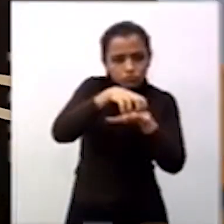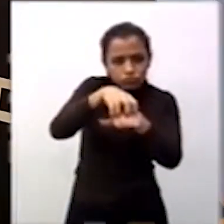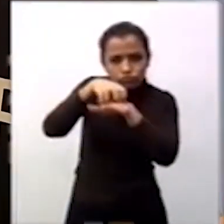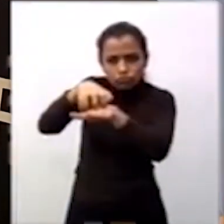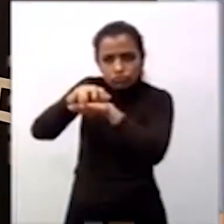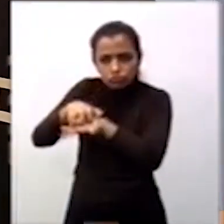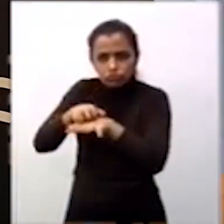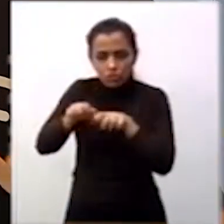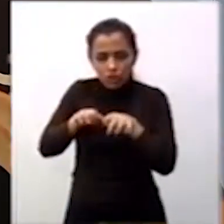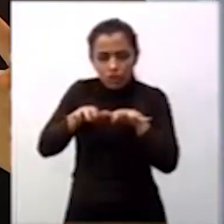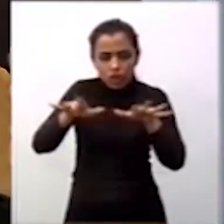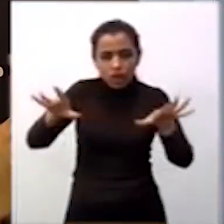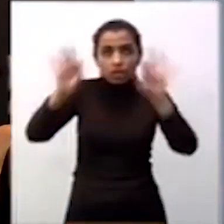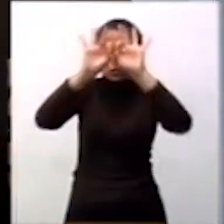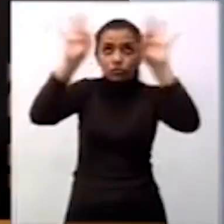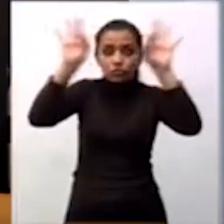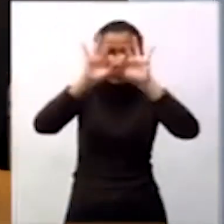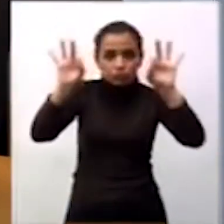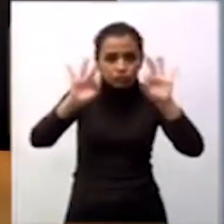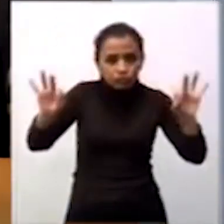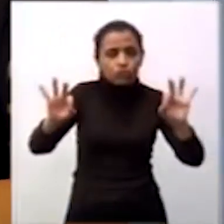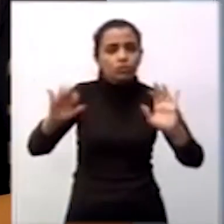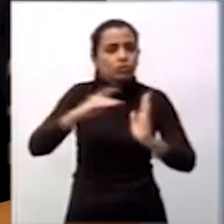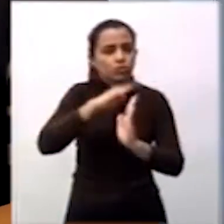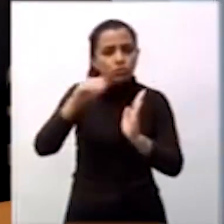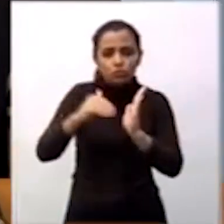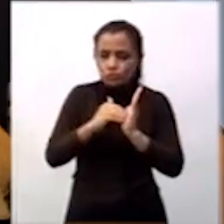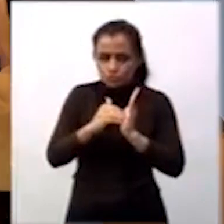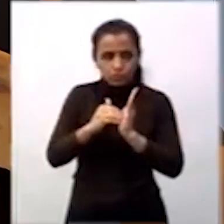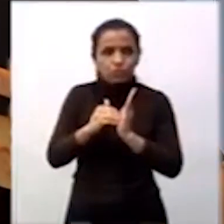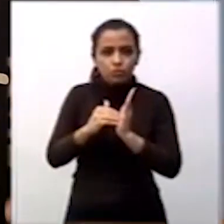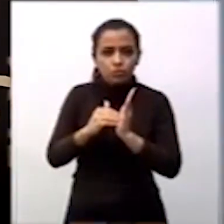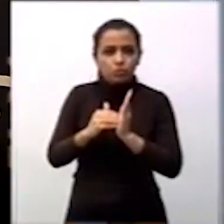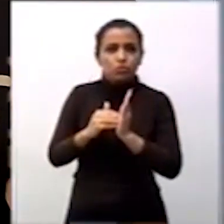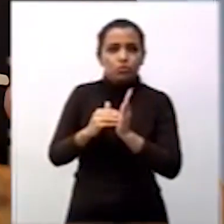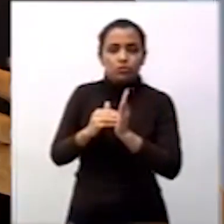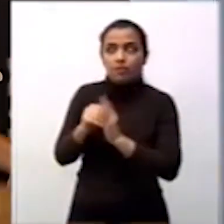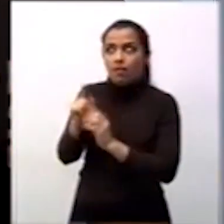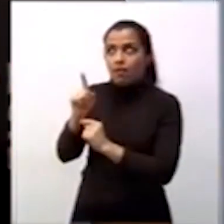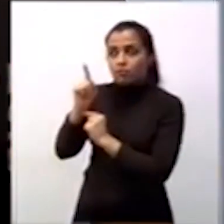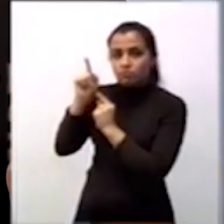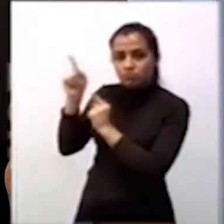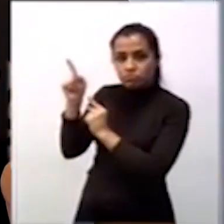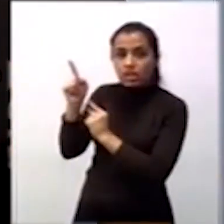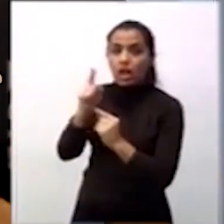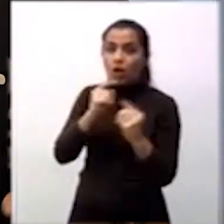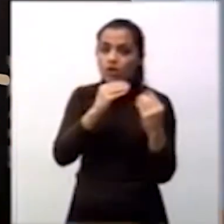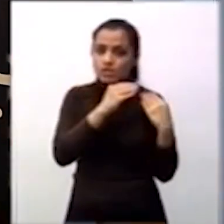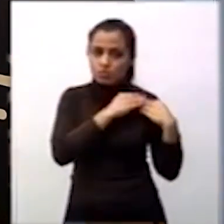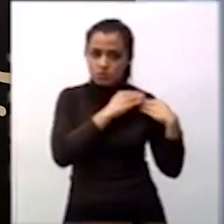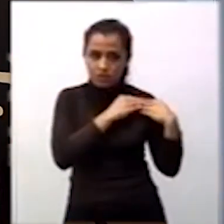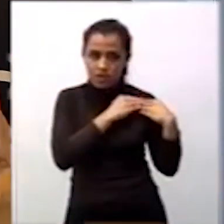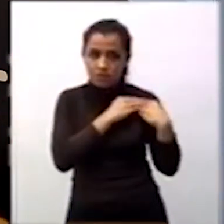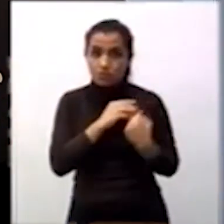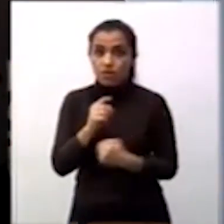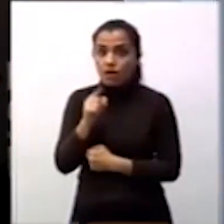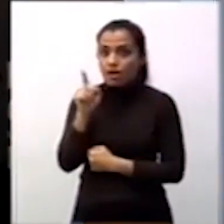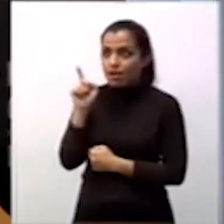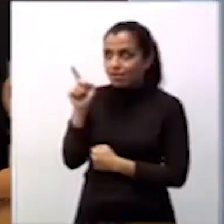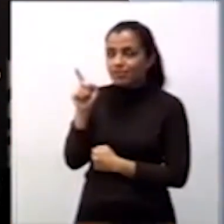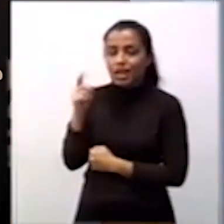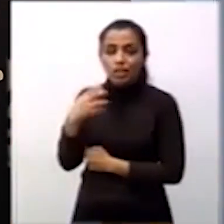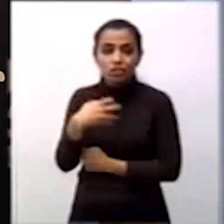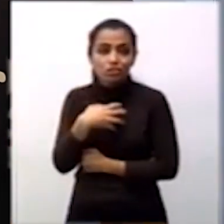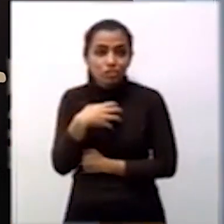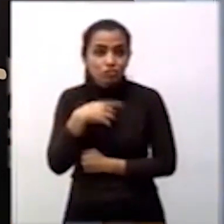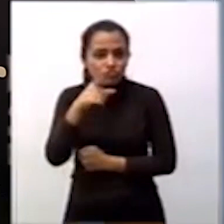a produção, a transmissão, distribuição, cálculo de consumo, tudo. Então é uma boa maneira que a gente tem